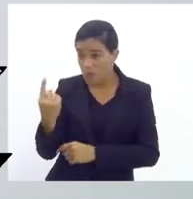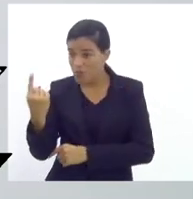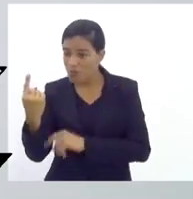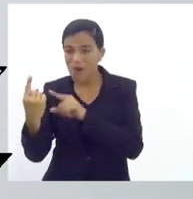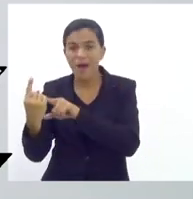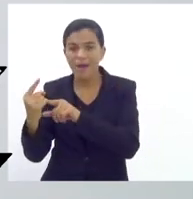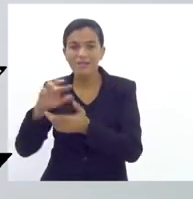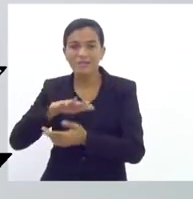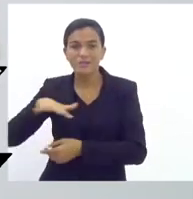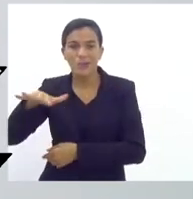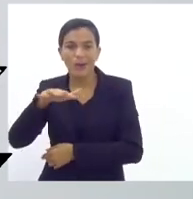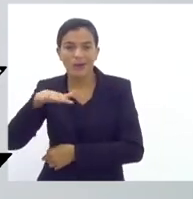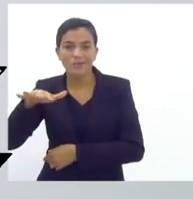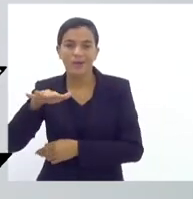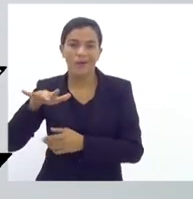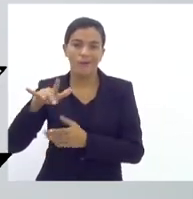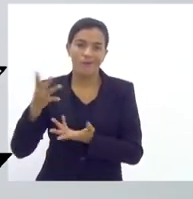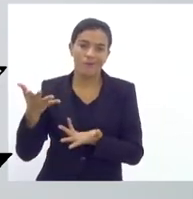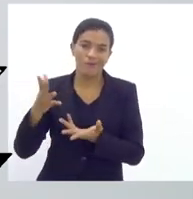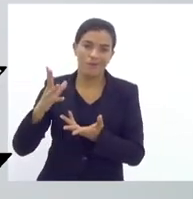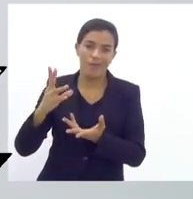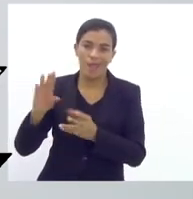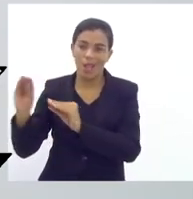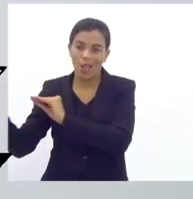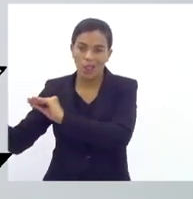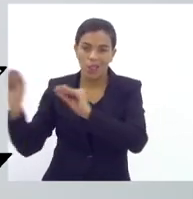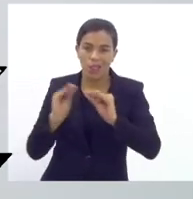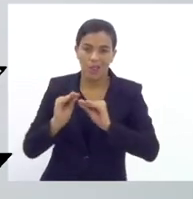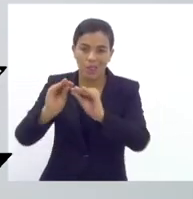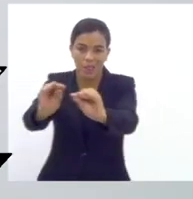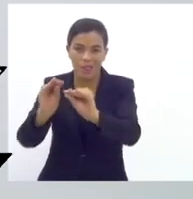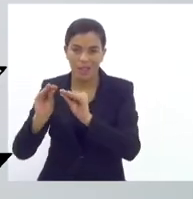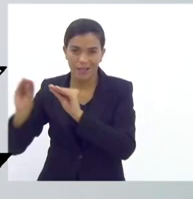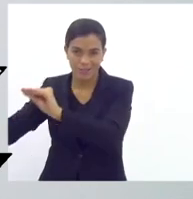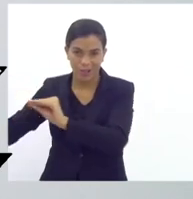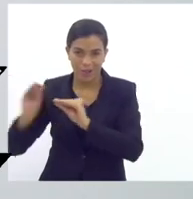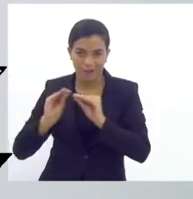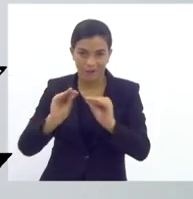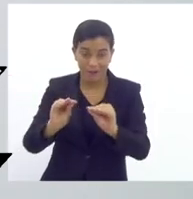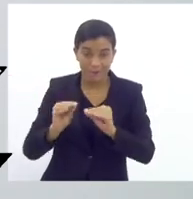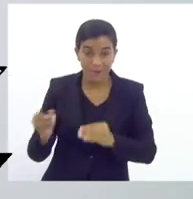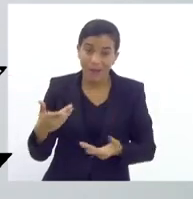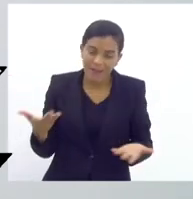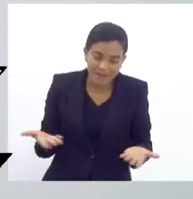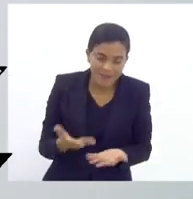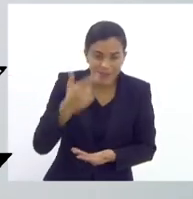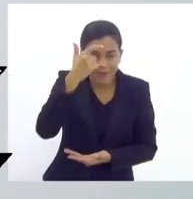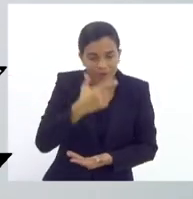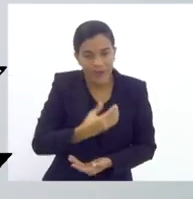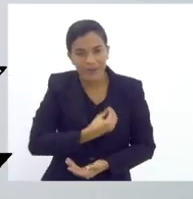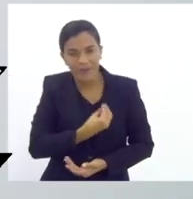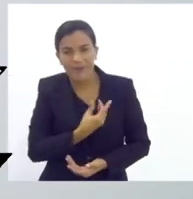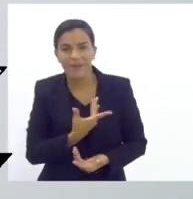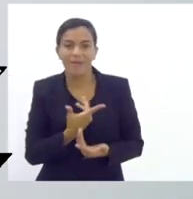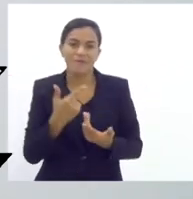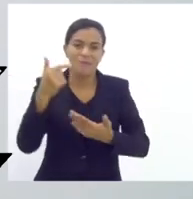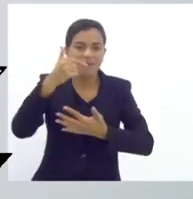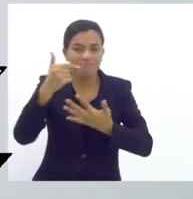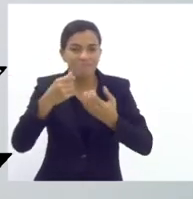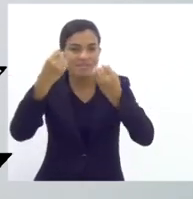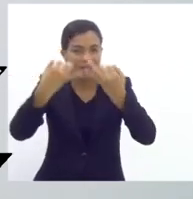tá numa situação de deslocamento bom é isso gente eu tô aqui para maiores